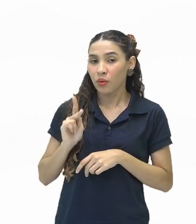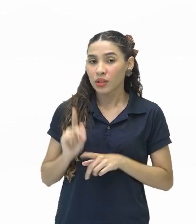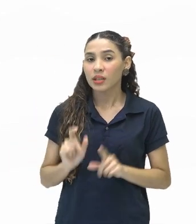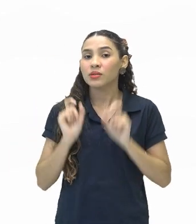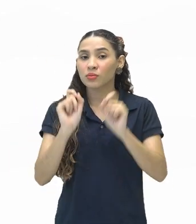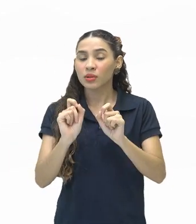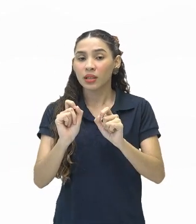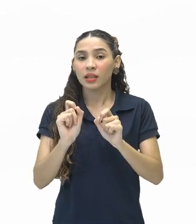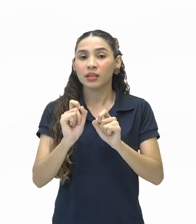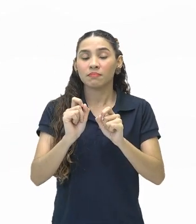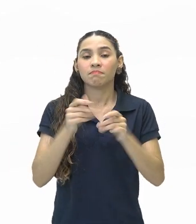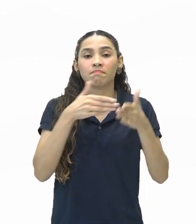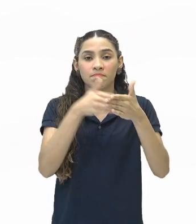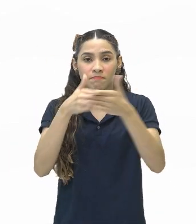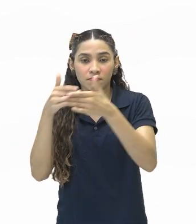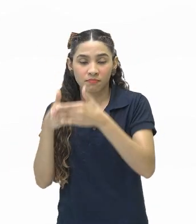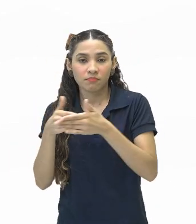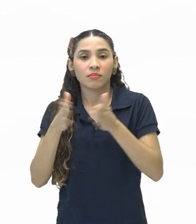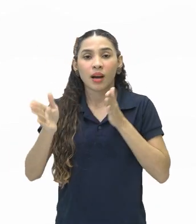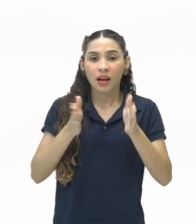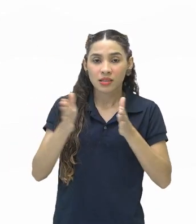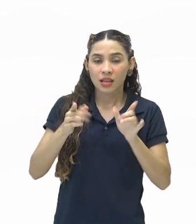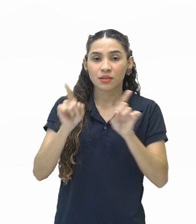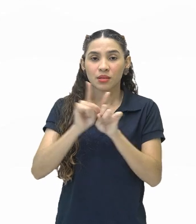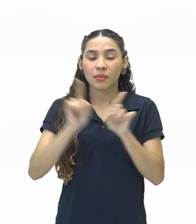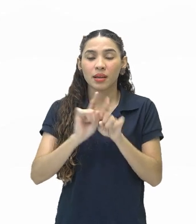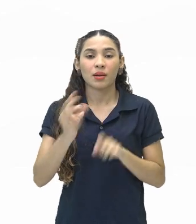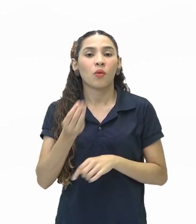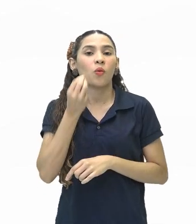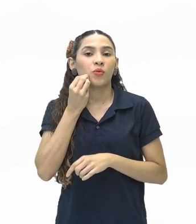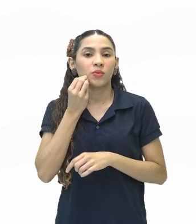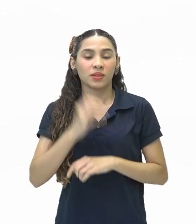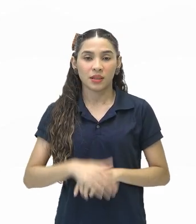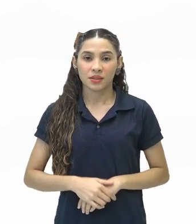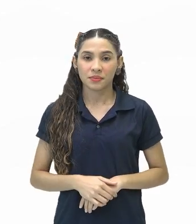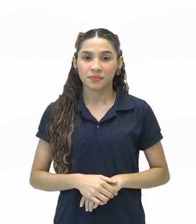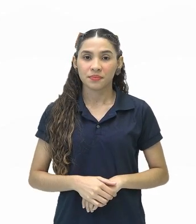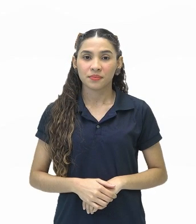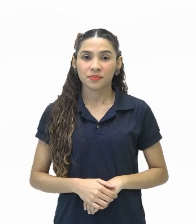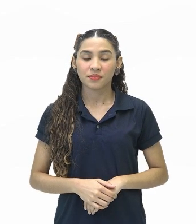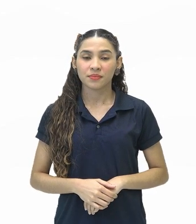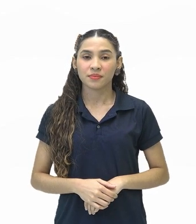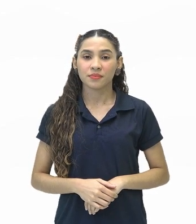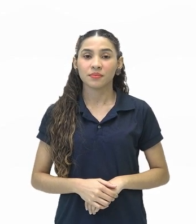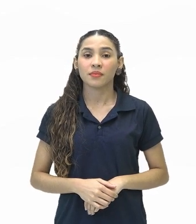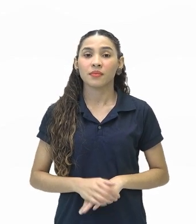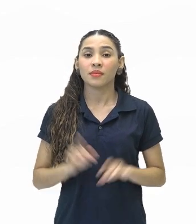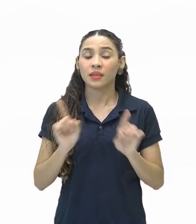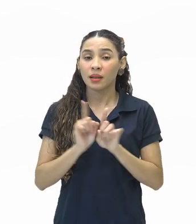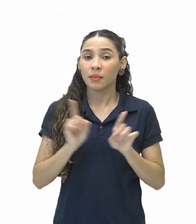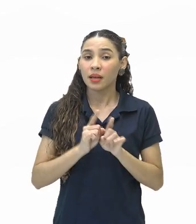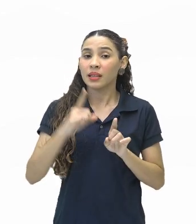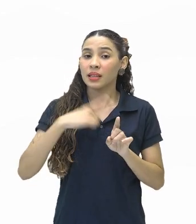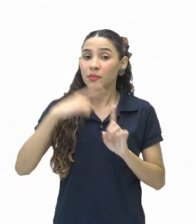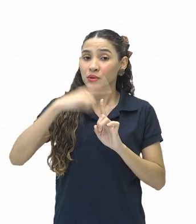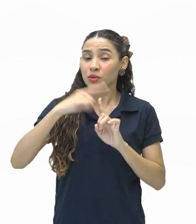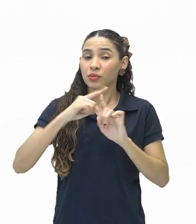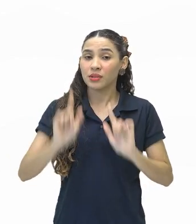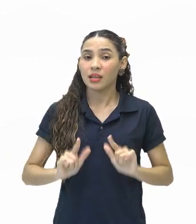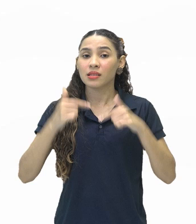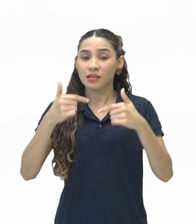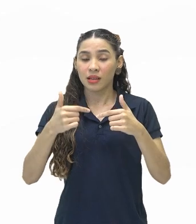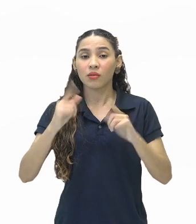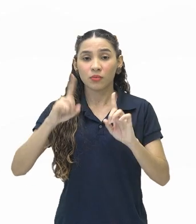historicamente privadas do acesso a oportunidades. Temos tipos de ações